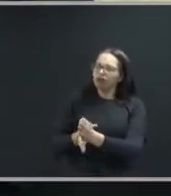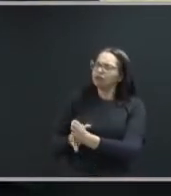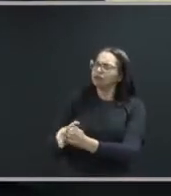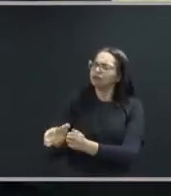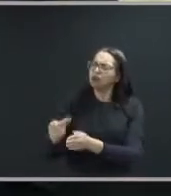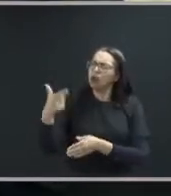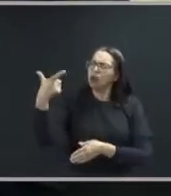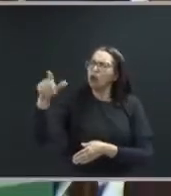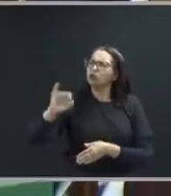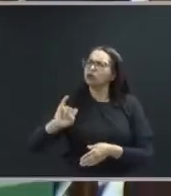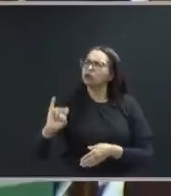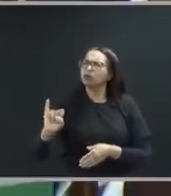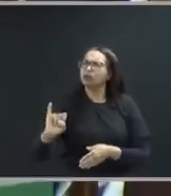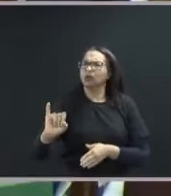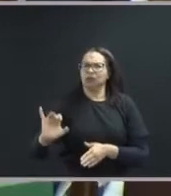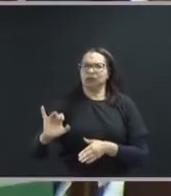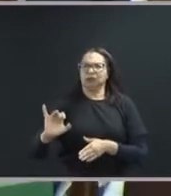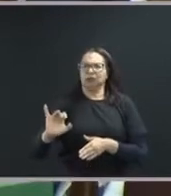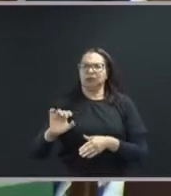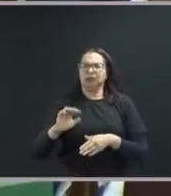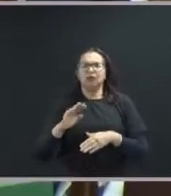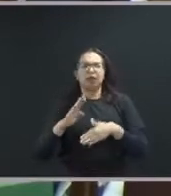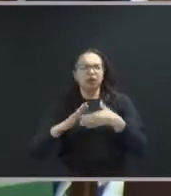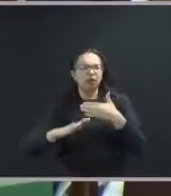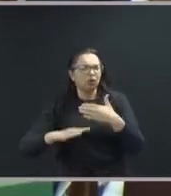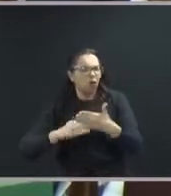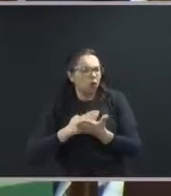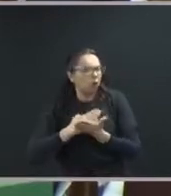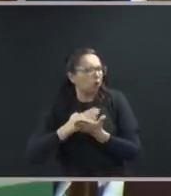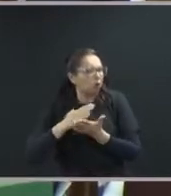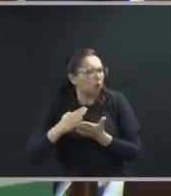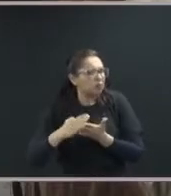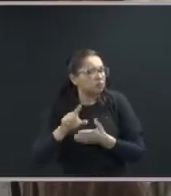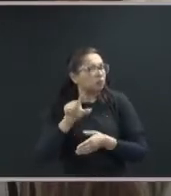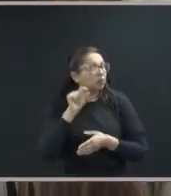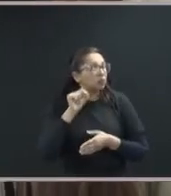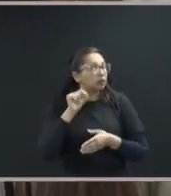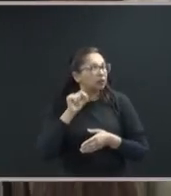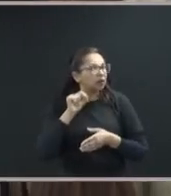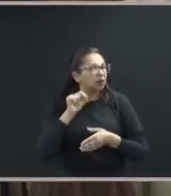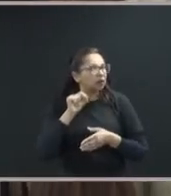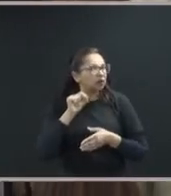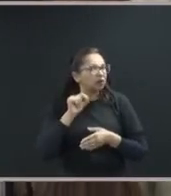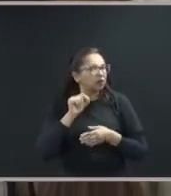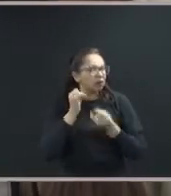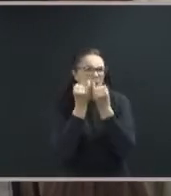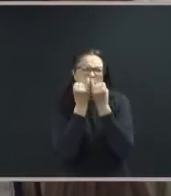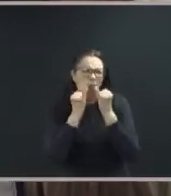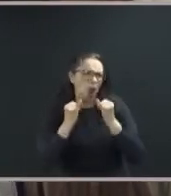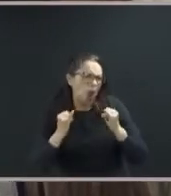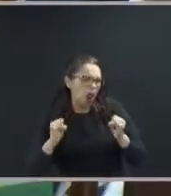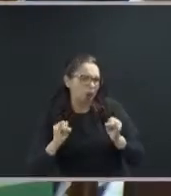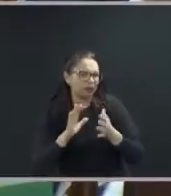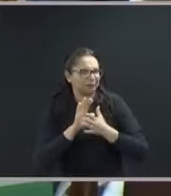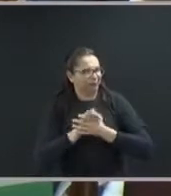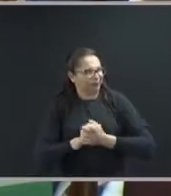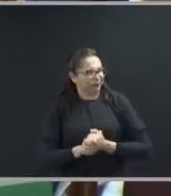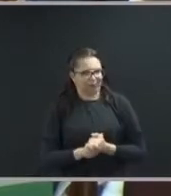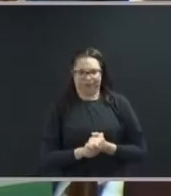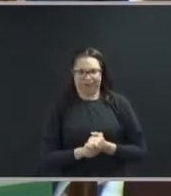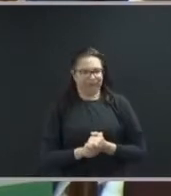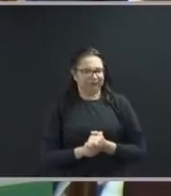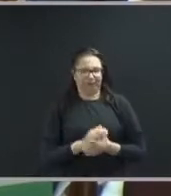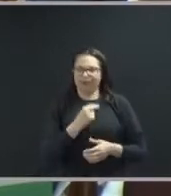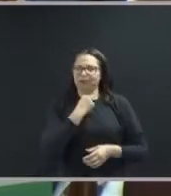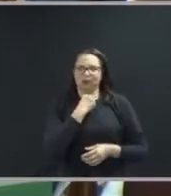conseguindo corromper o coração dos irmãozinhos. Mas eu estive prestando atenção, conversando com o pastor Jeremias,